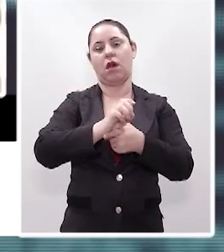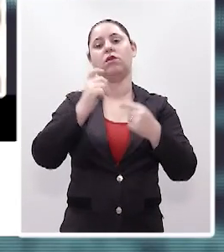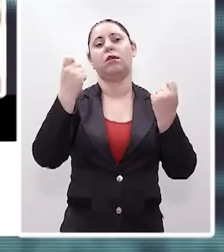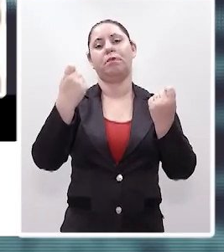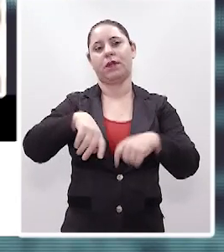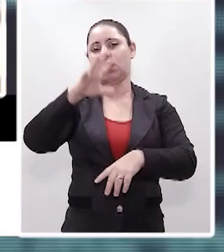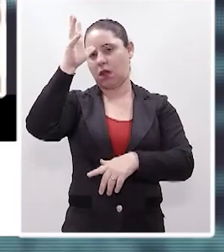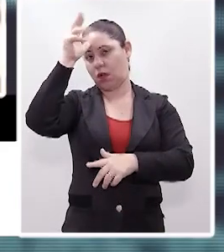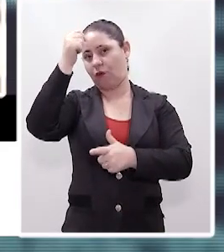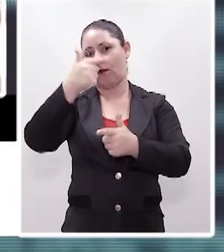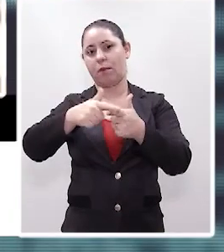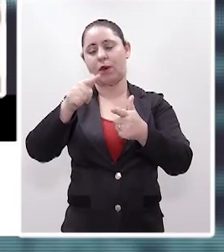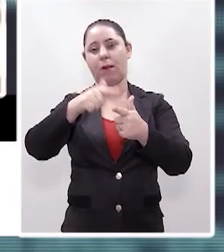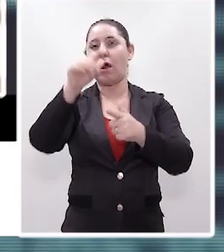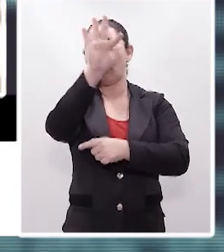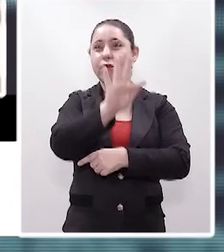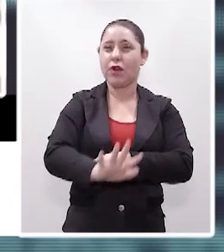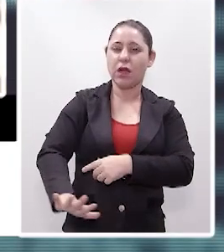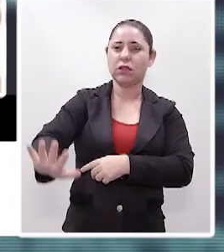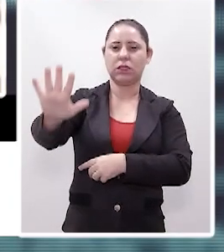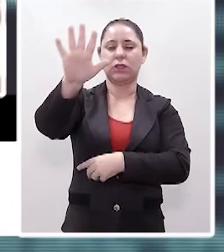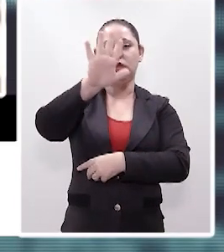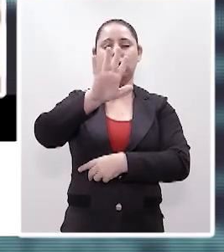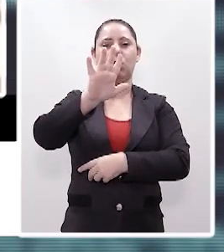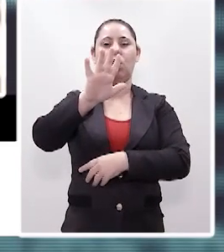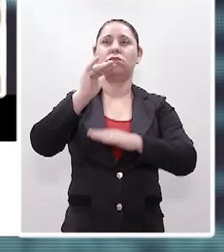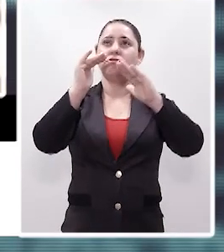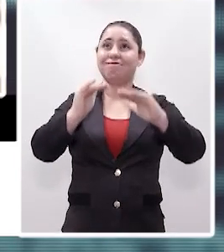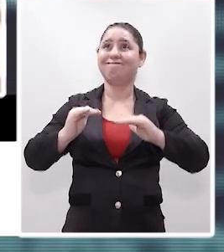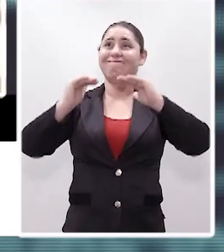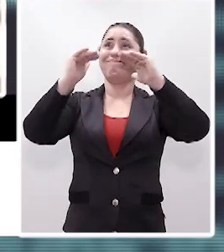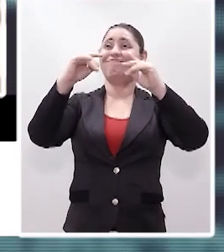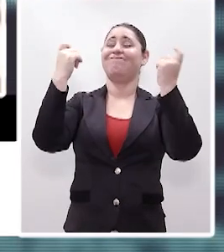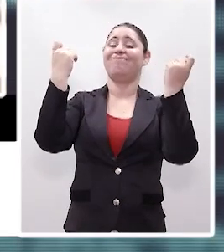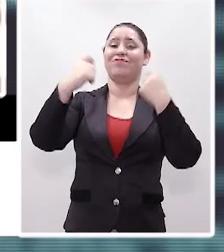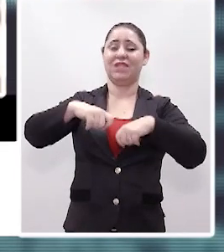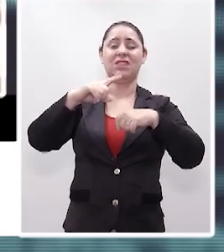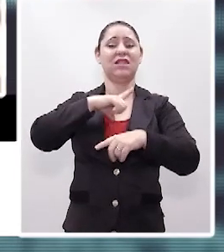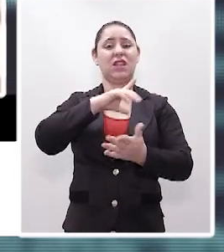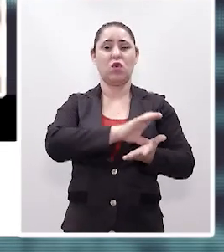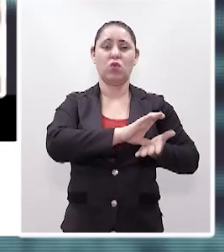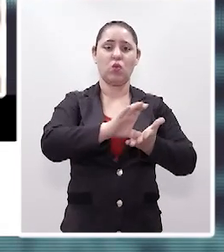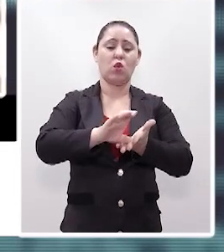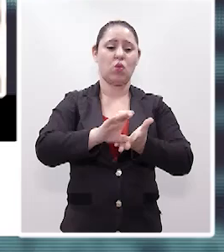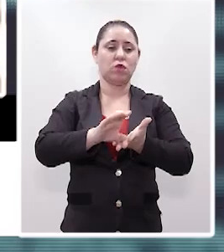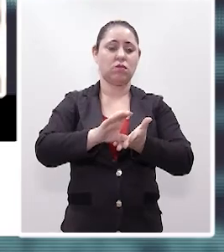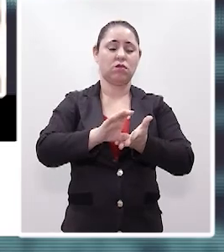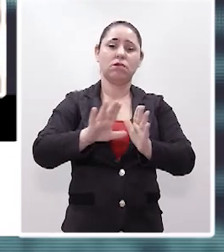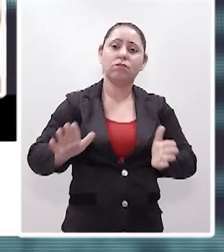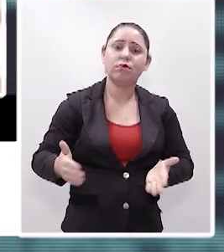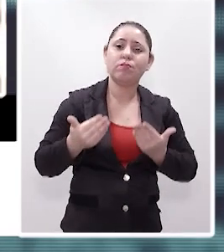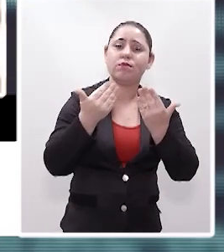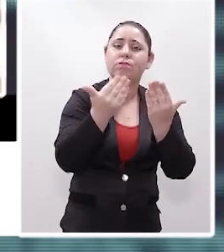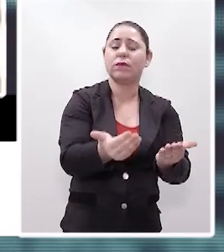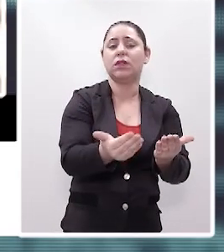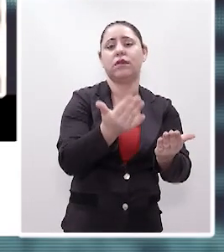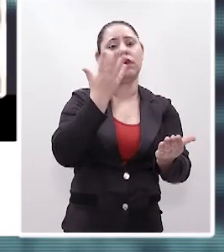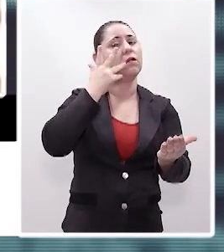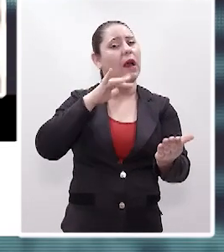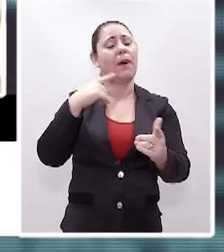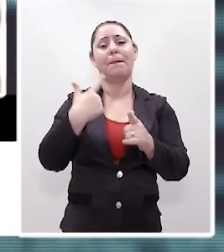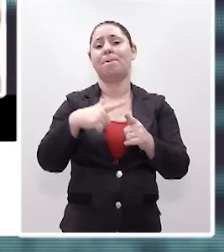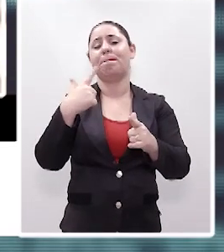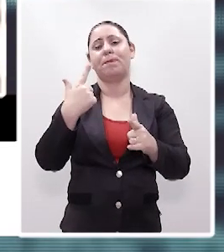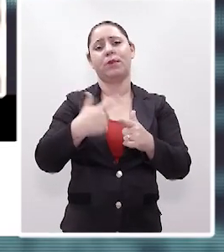né? É uma questão federal, que vem lá de cima, que você tem que ter esses recursos para oferecer para essas crianças.